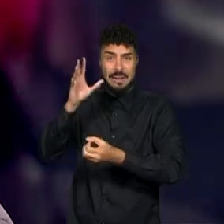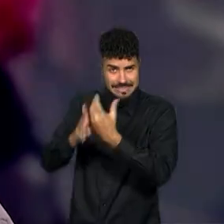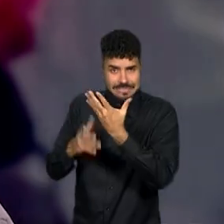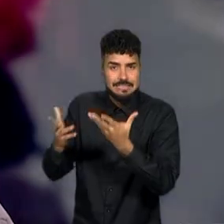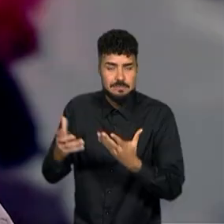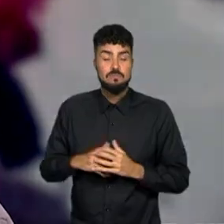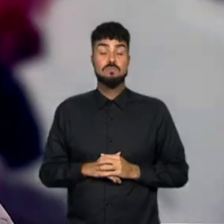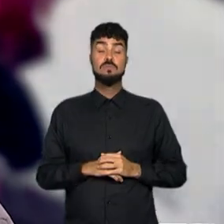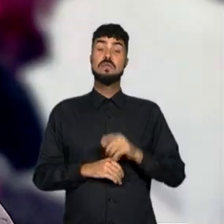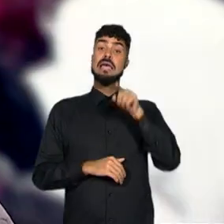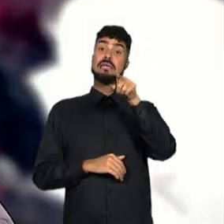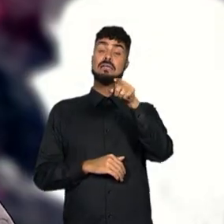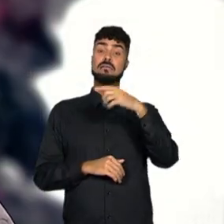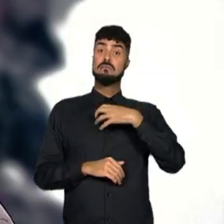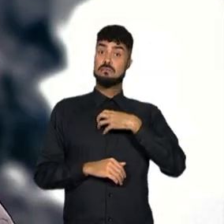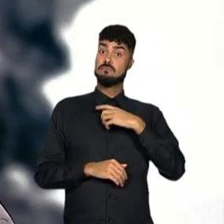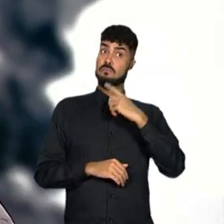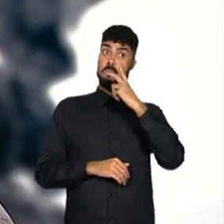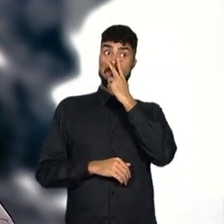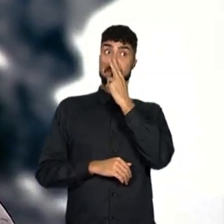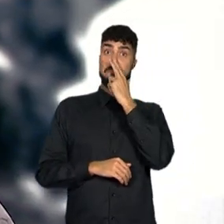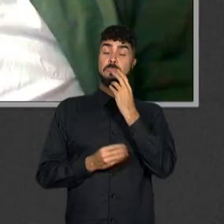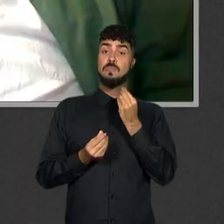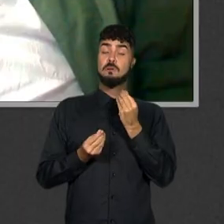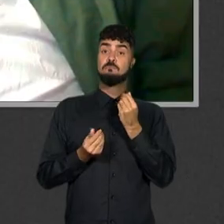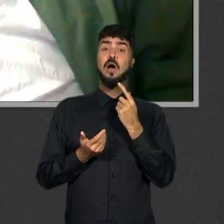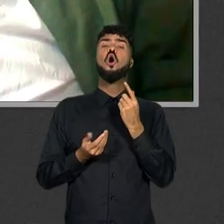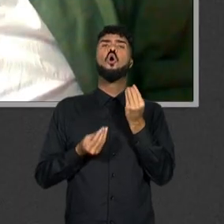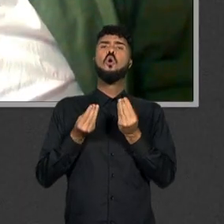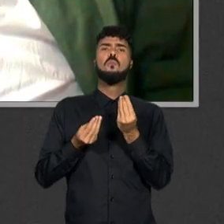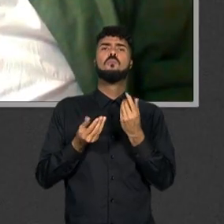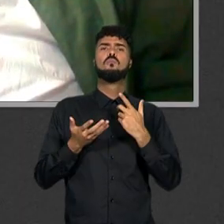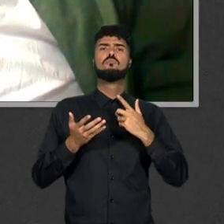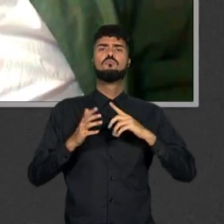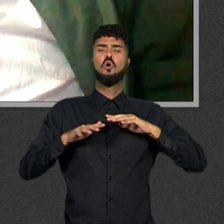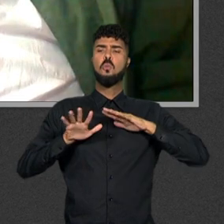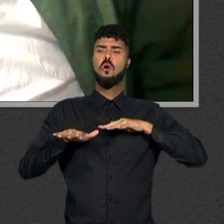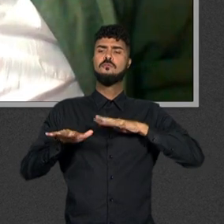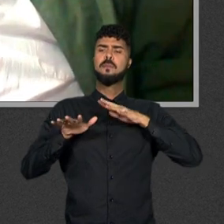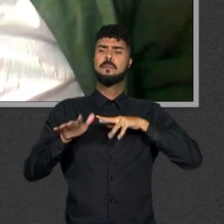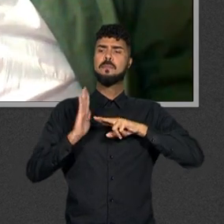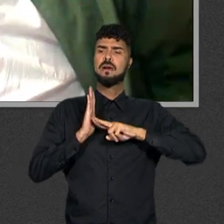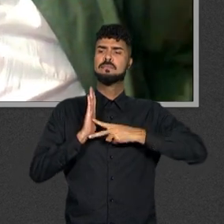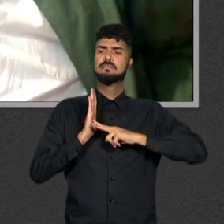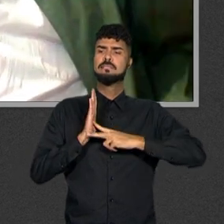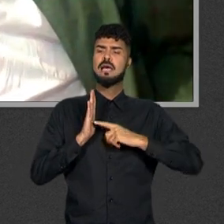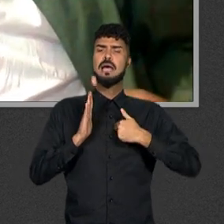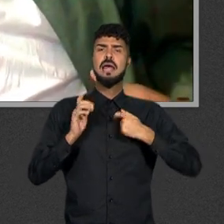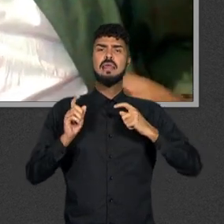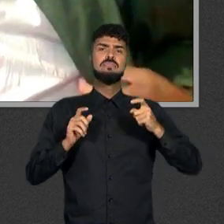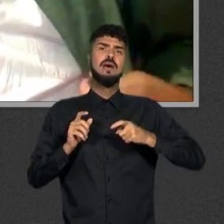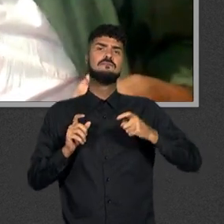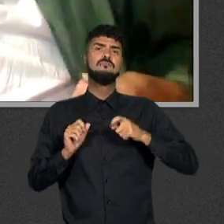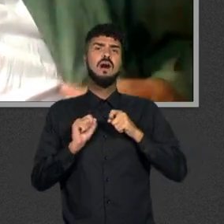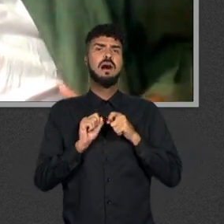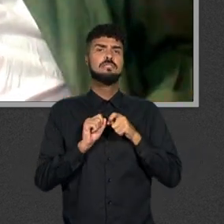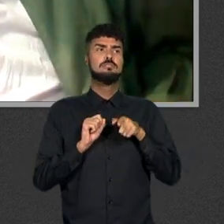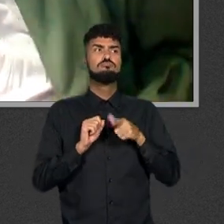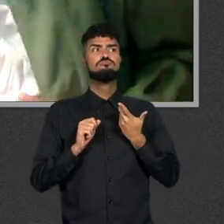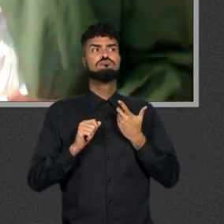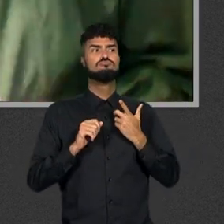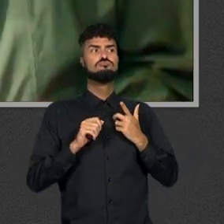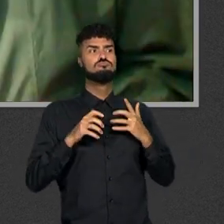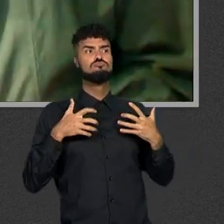aparecendo, não é? E como o movimento sindical deverá se posicionar diante desse